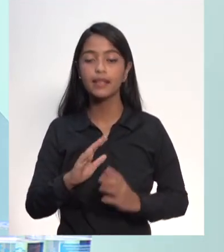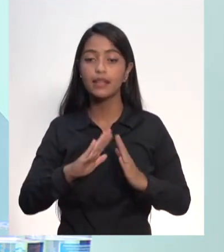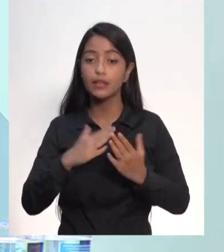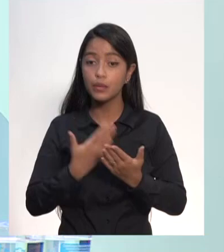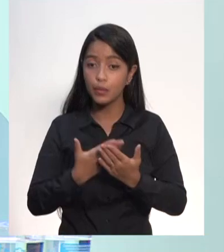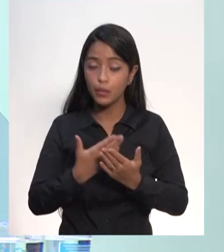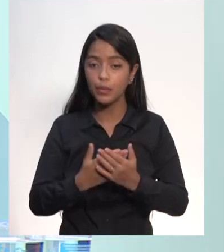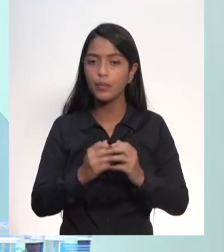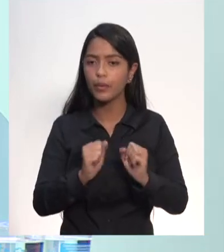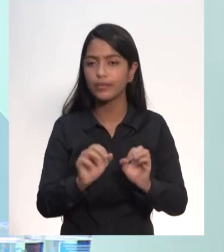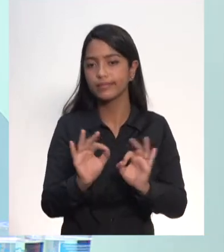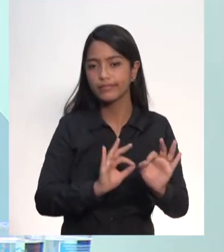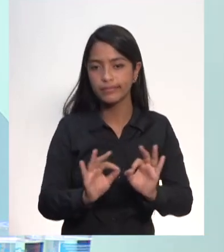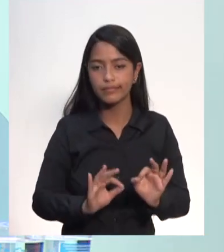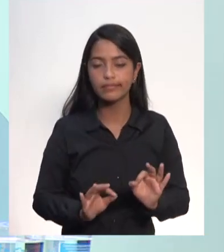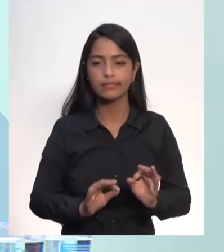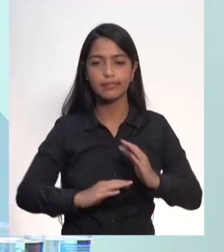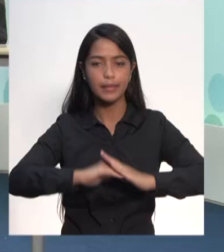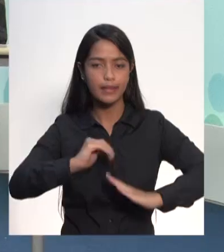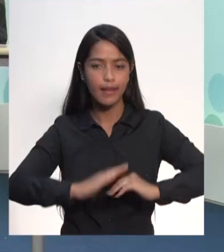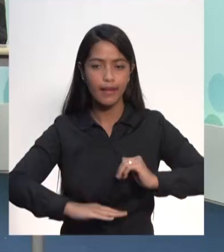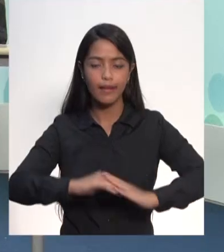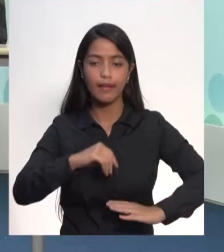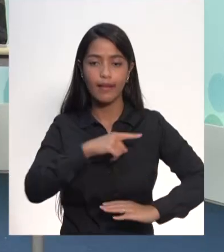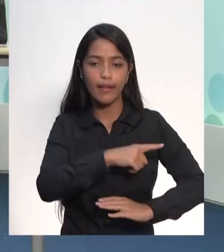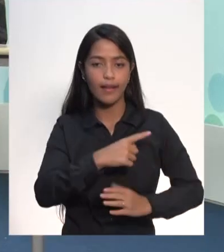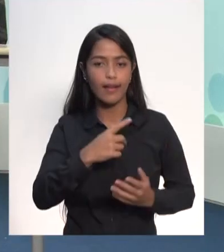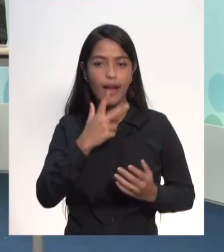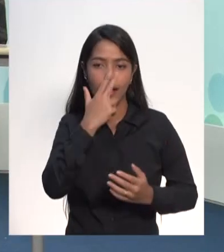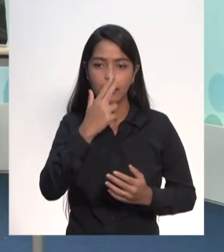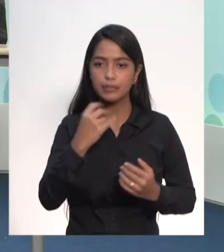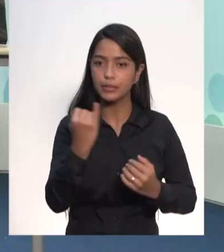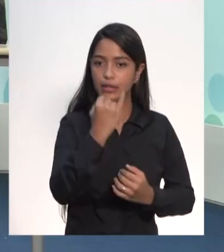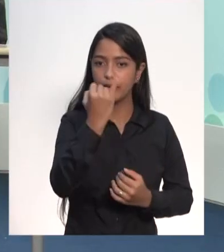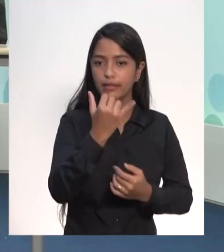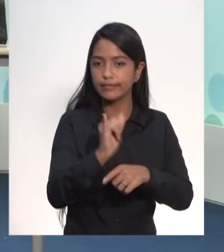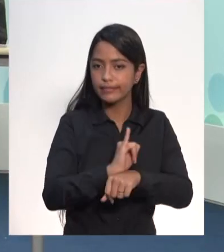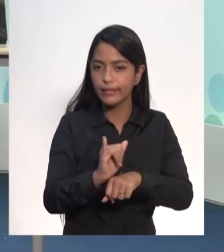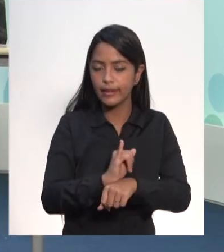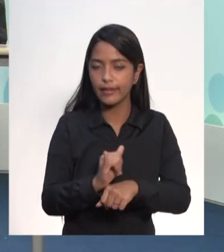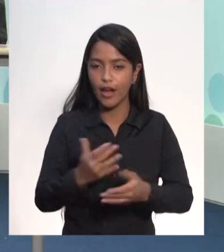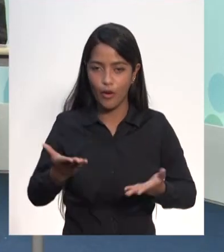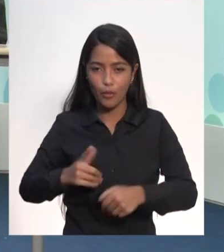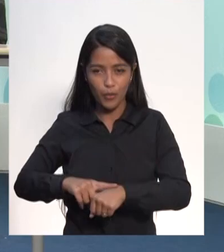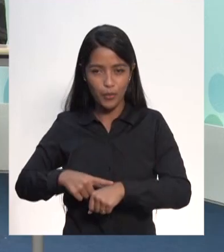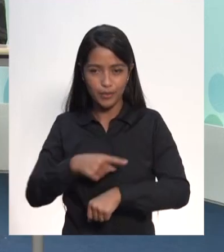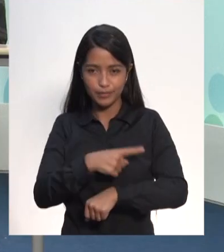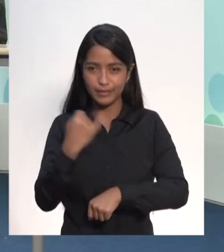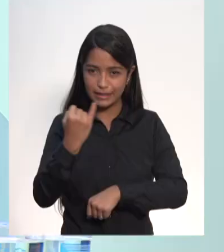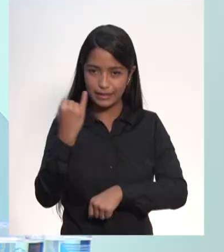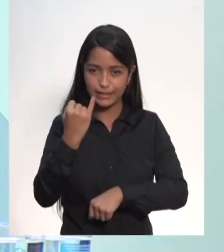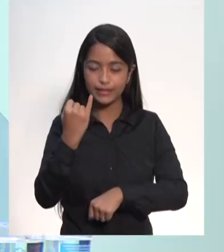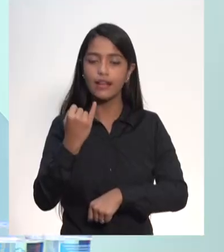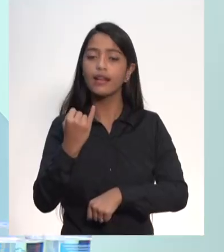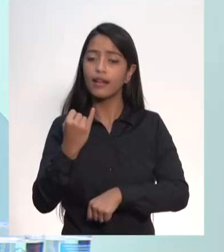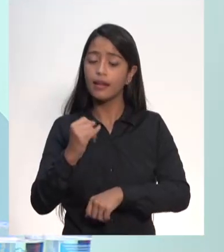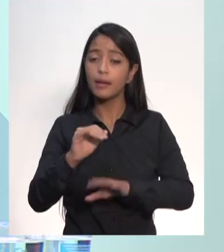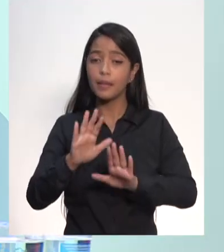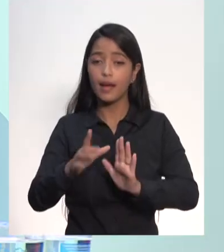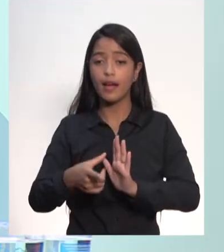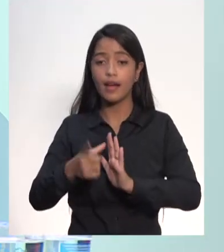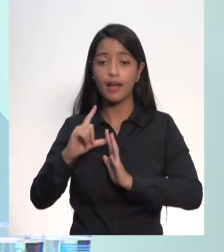outras habilidades que ela considera como estruturantes, como estratégicas para esse momento, mas é um trabalho que foi